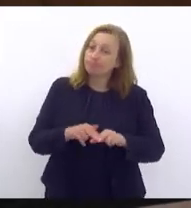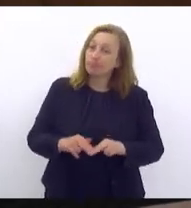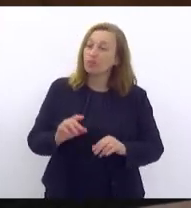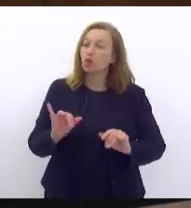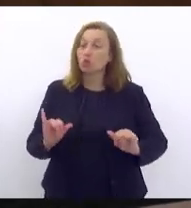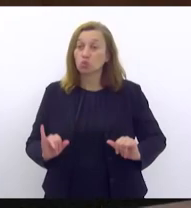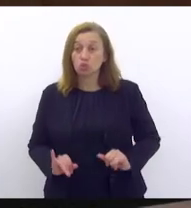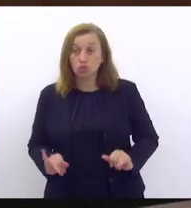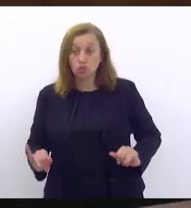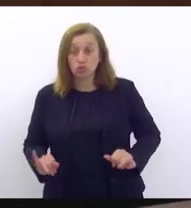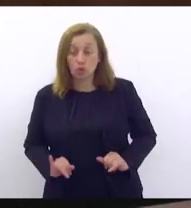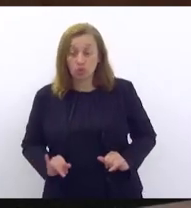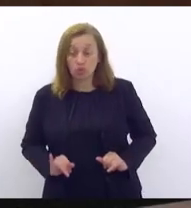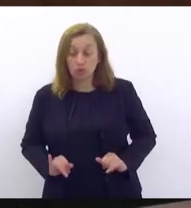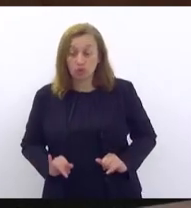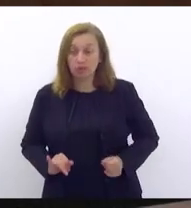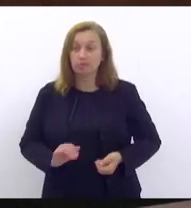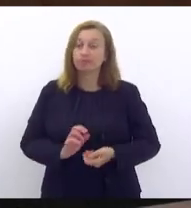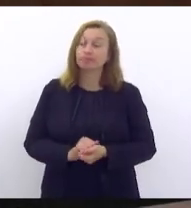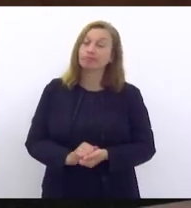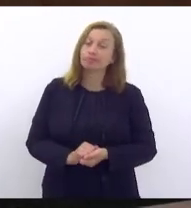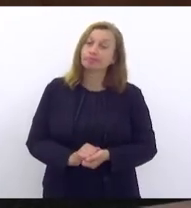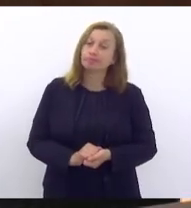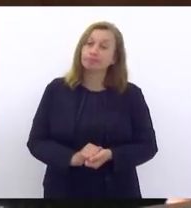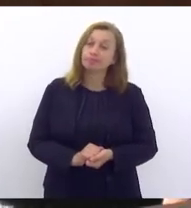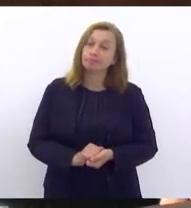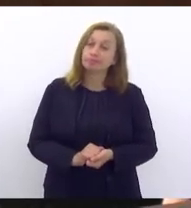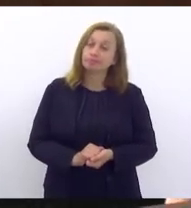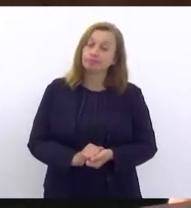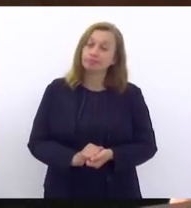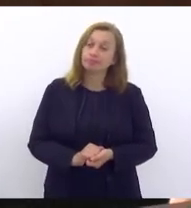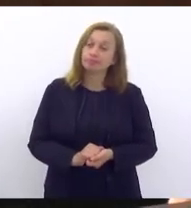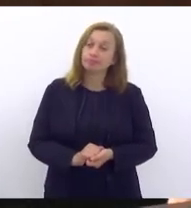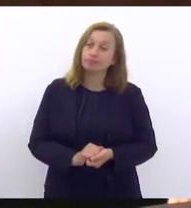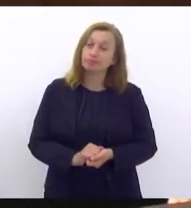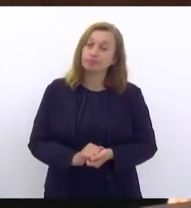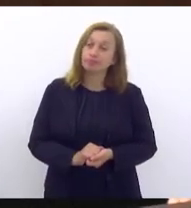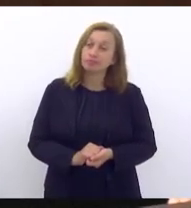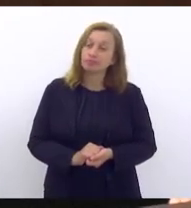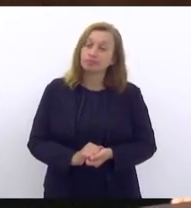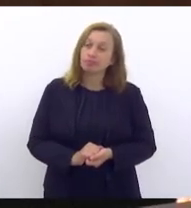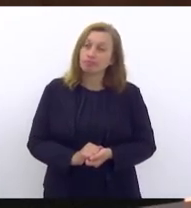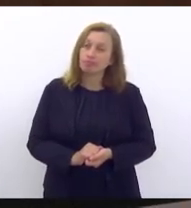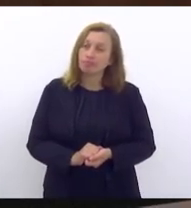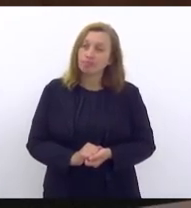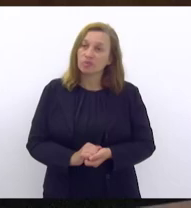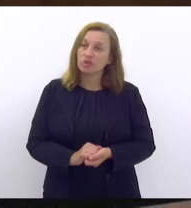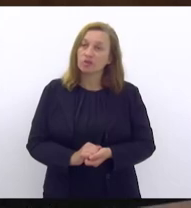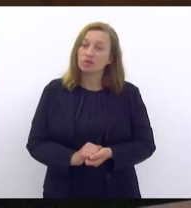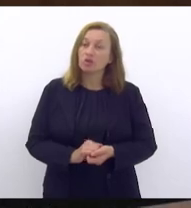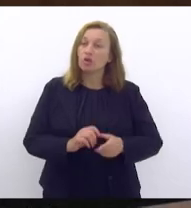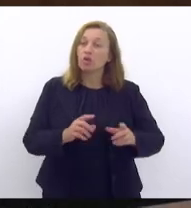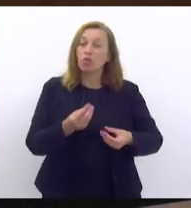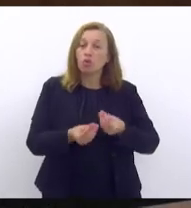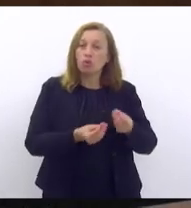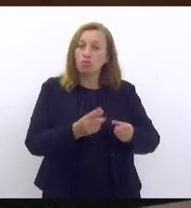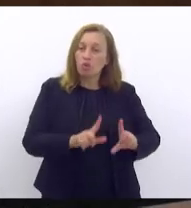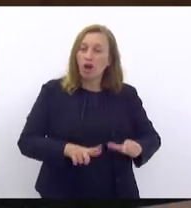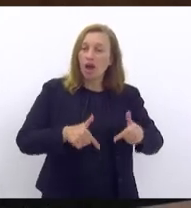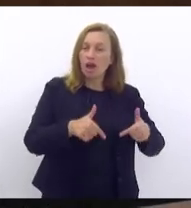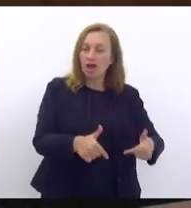sofrem em demasia com a força que as vicissitudes de um mercado de trabalho